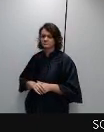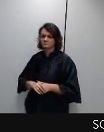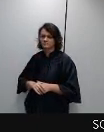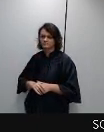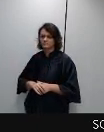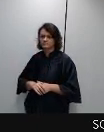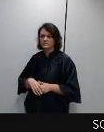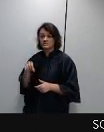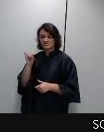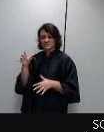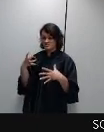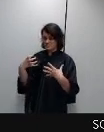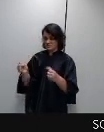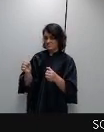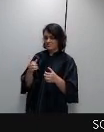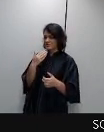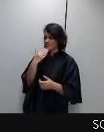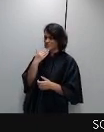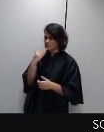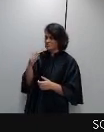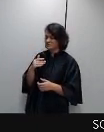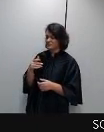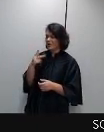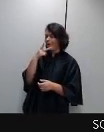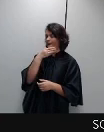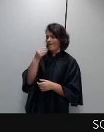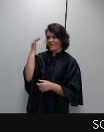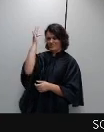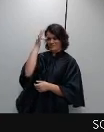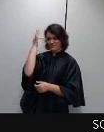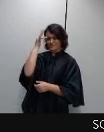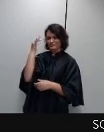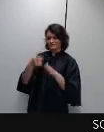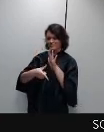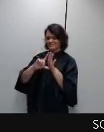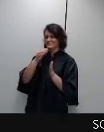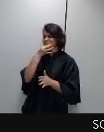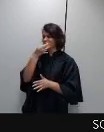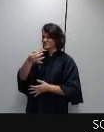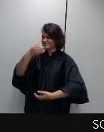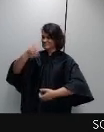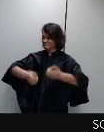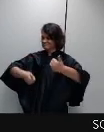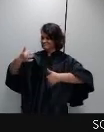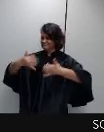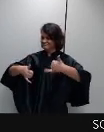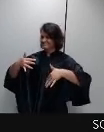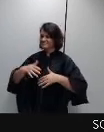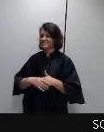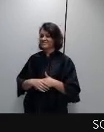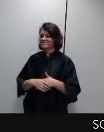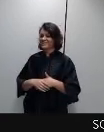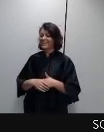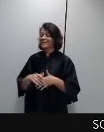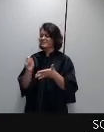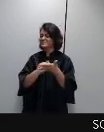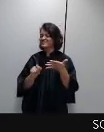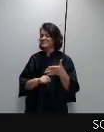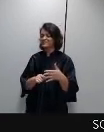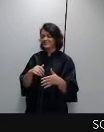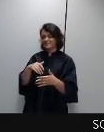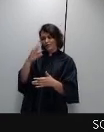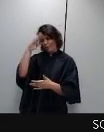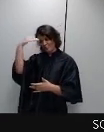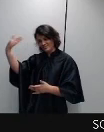aceita aquela recomendação Conte Lopes Martins Ray vida eu coloquei isso aqui homenagem obedeço ficha e